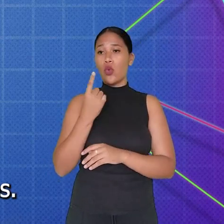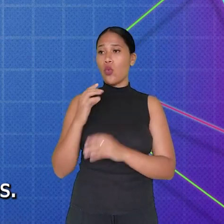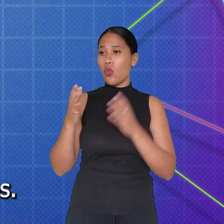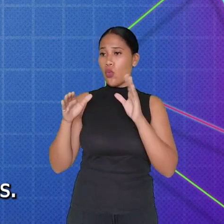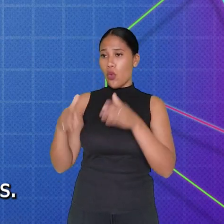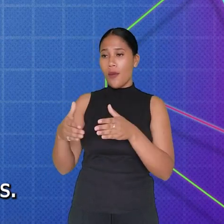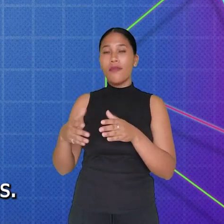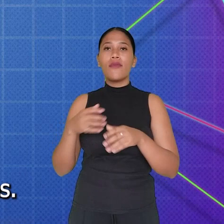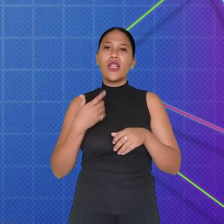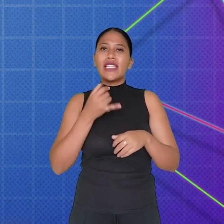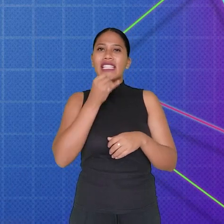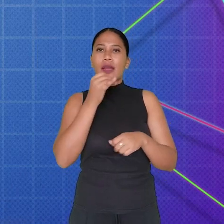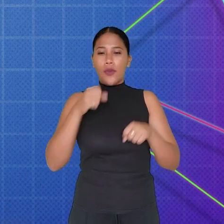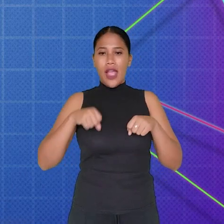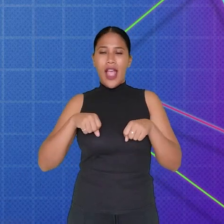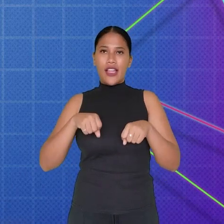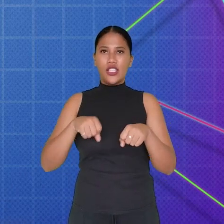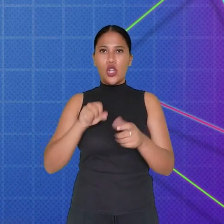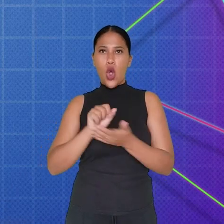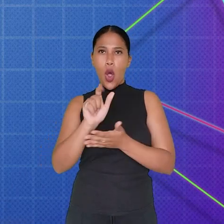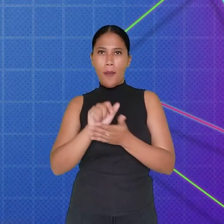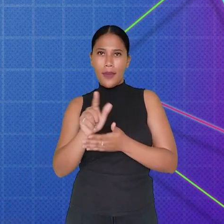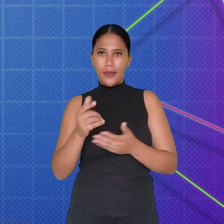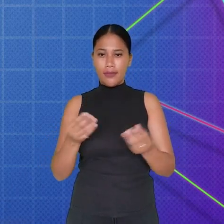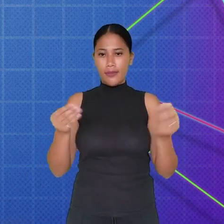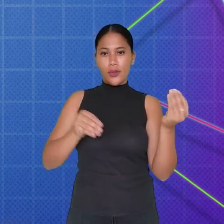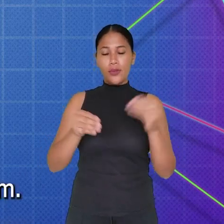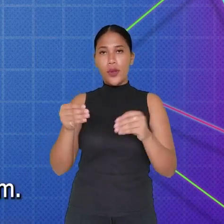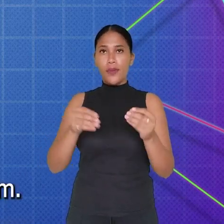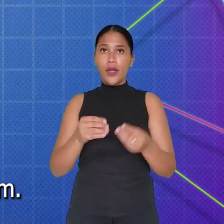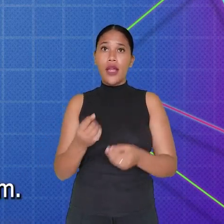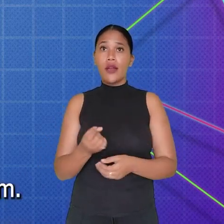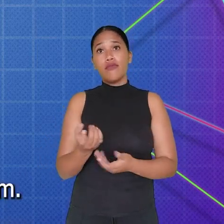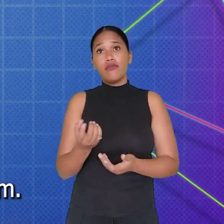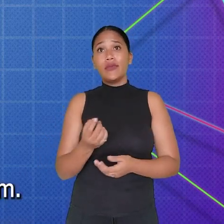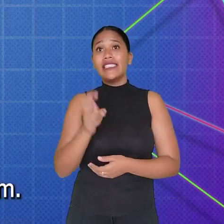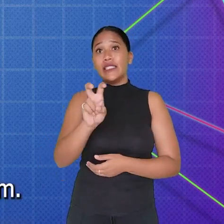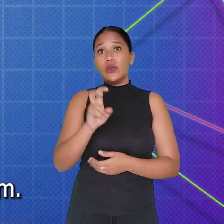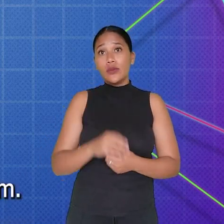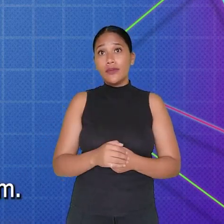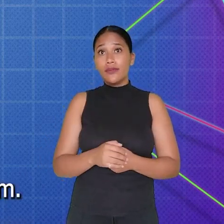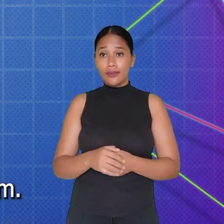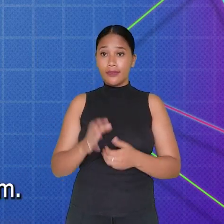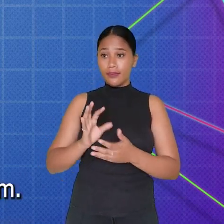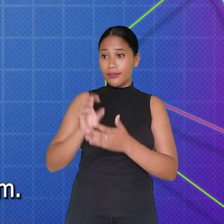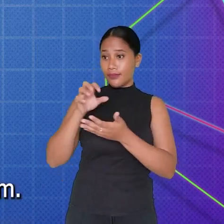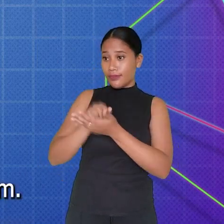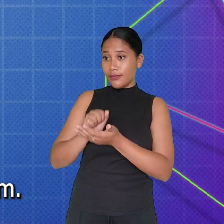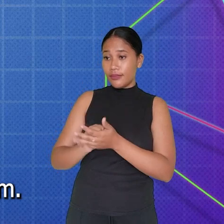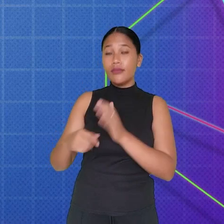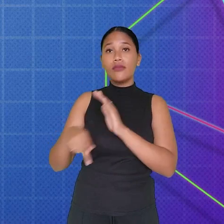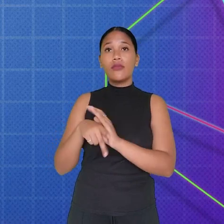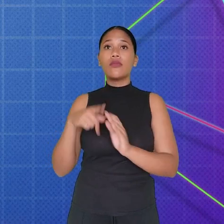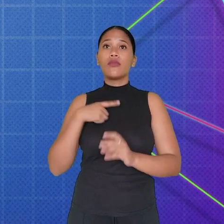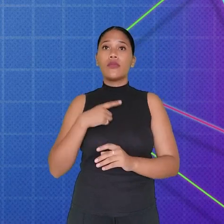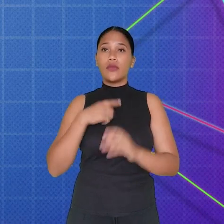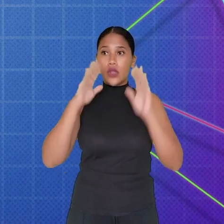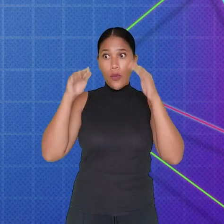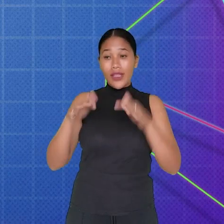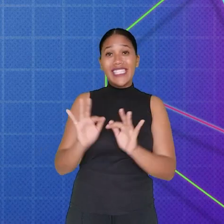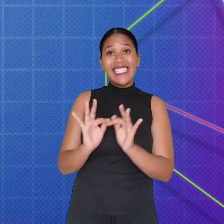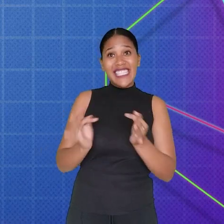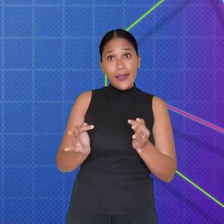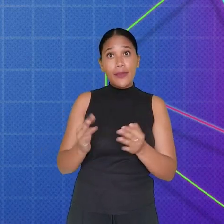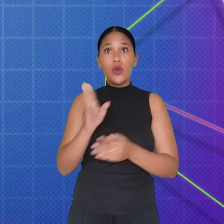com precisão simples, usamos a variável float. Por exemplo, podemos armazenar o preço de cada item. Float,